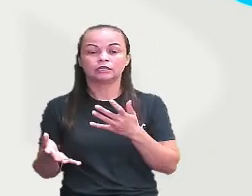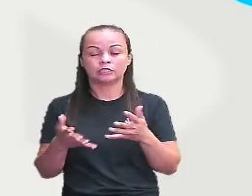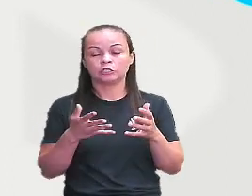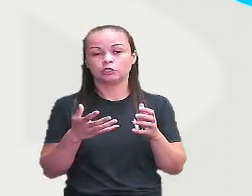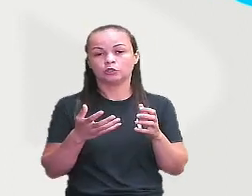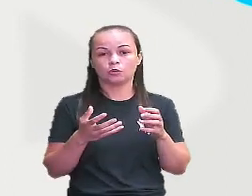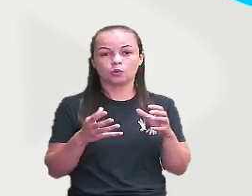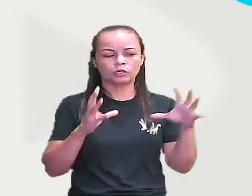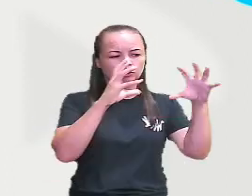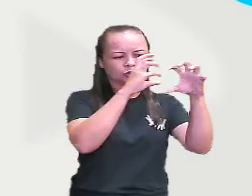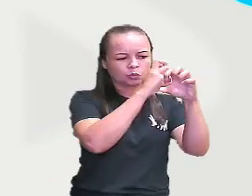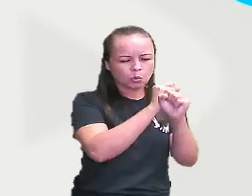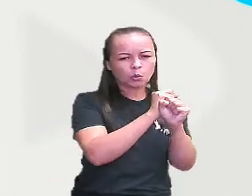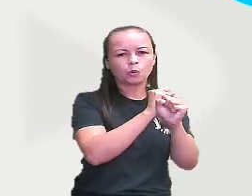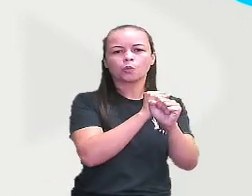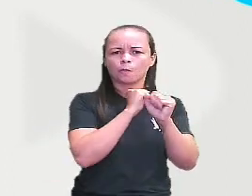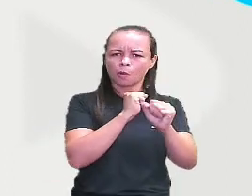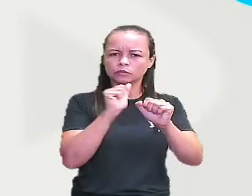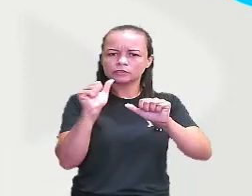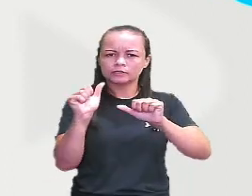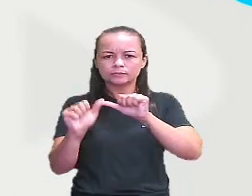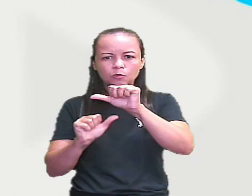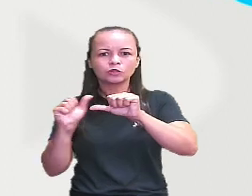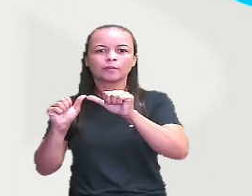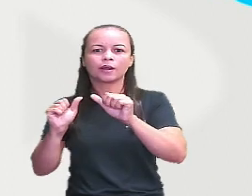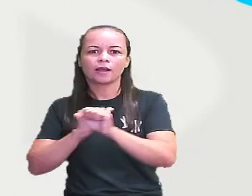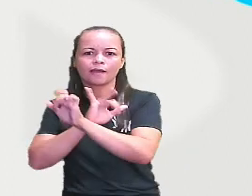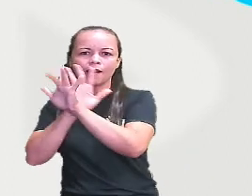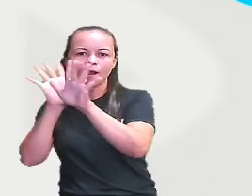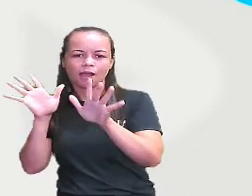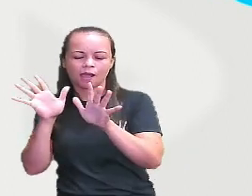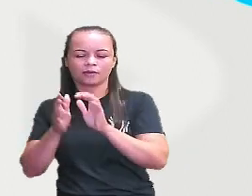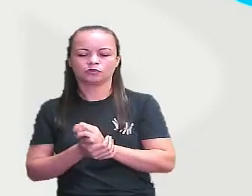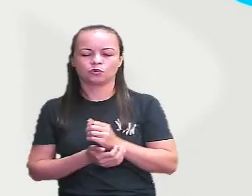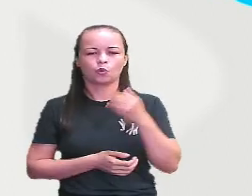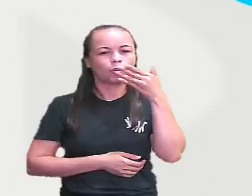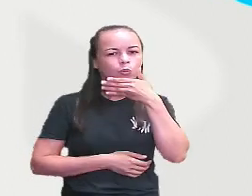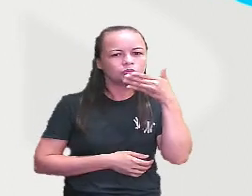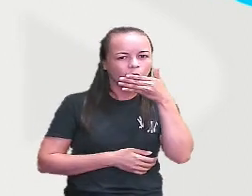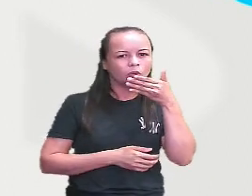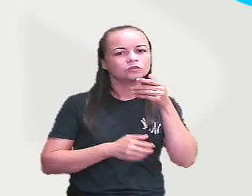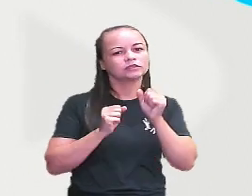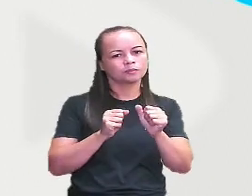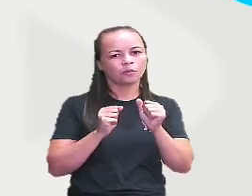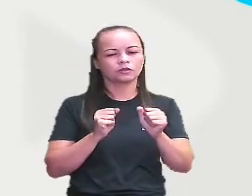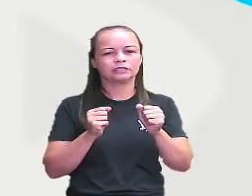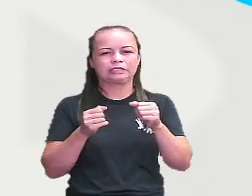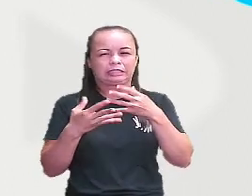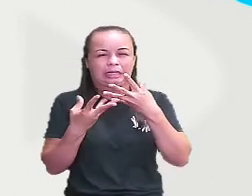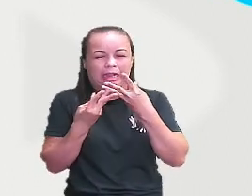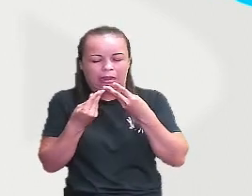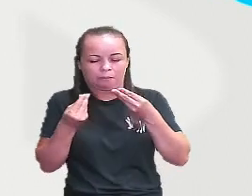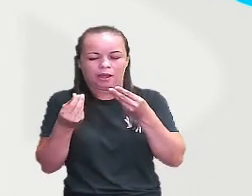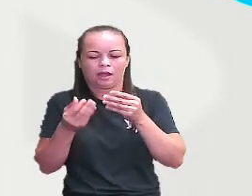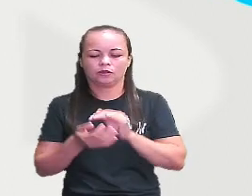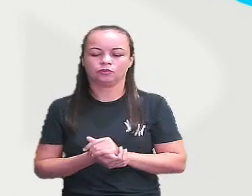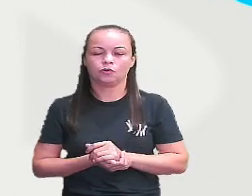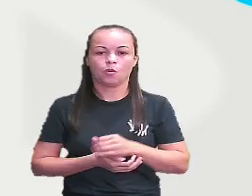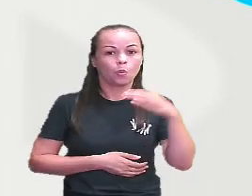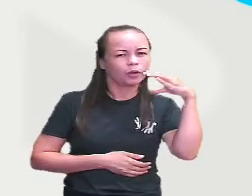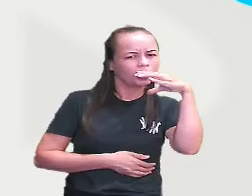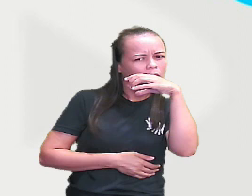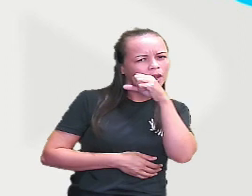oposição. E o doce pode ser amargo. O quente pode ser frio.